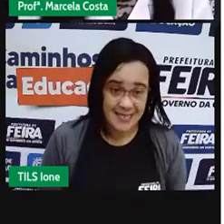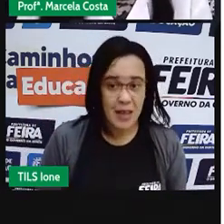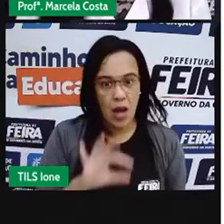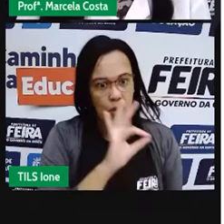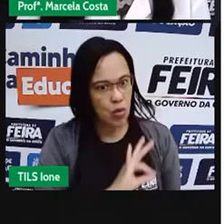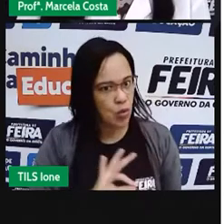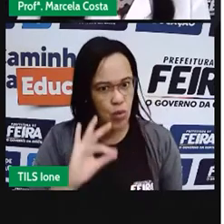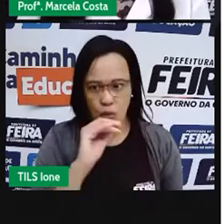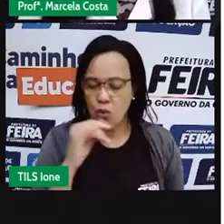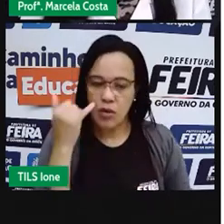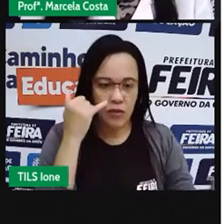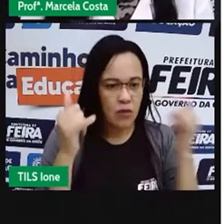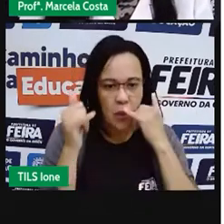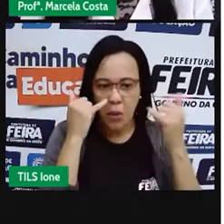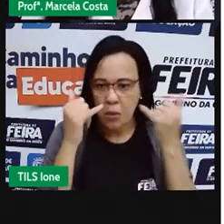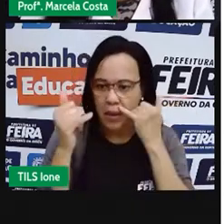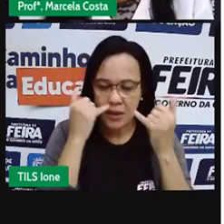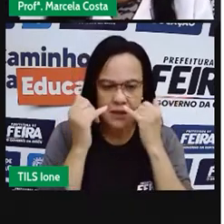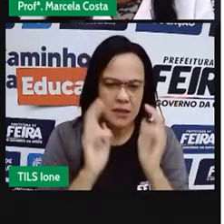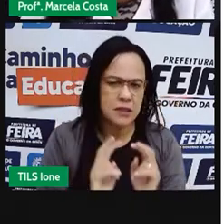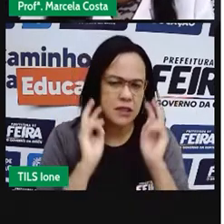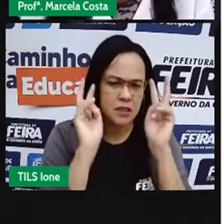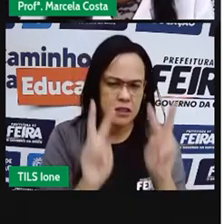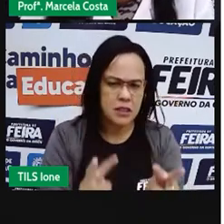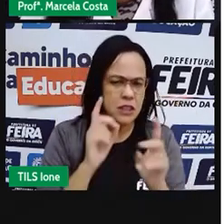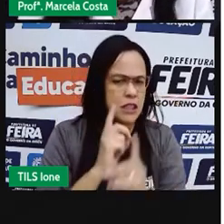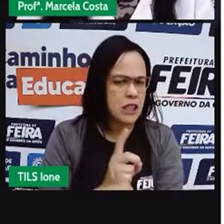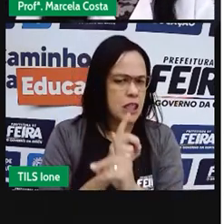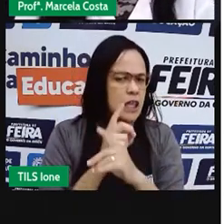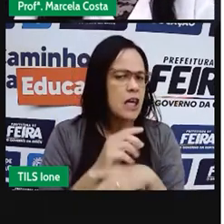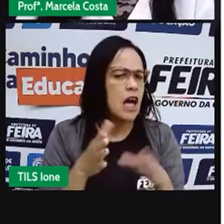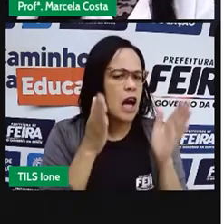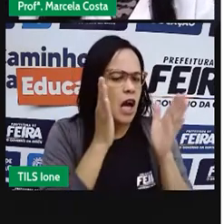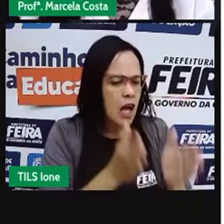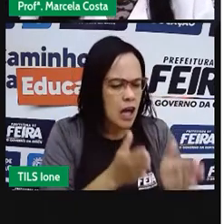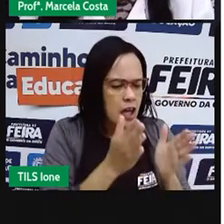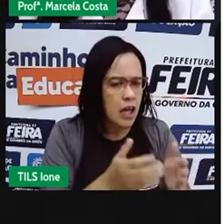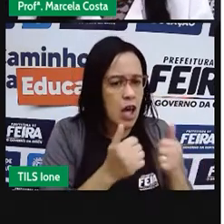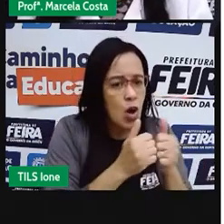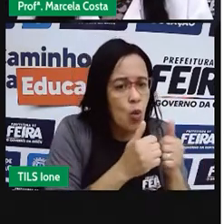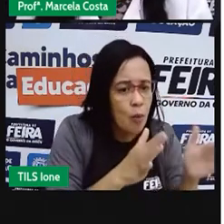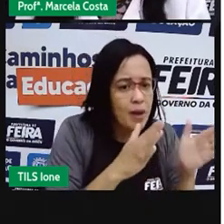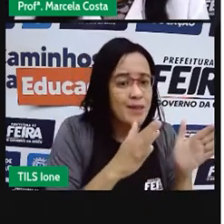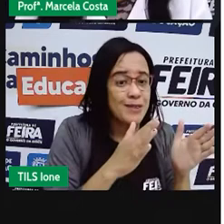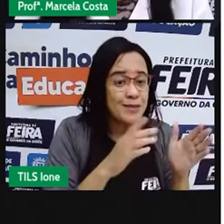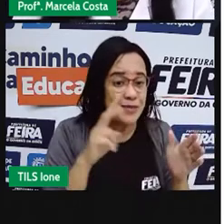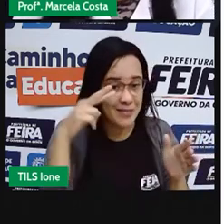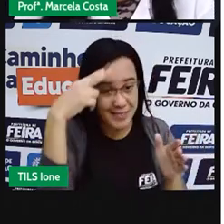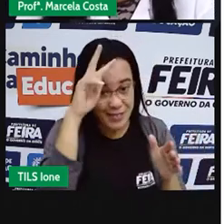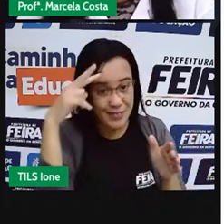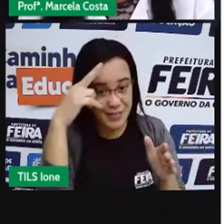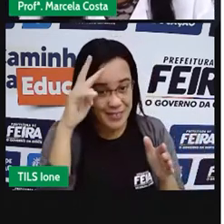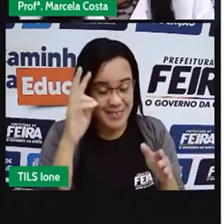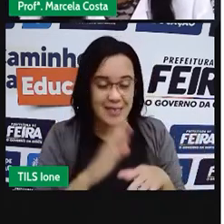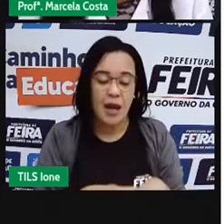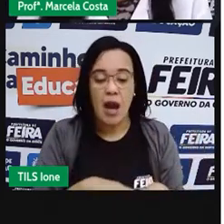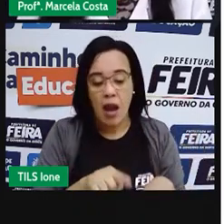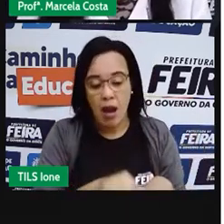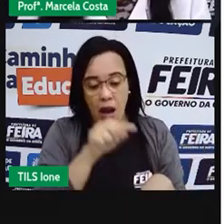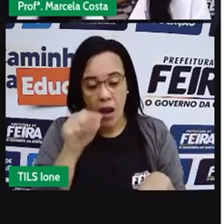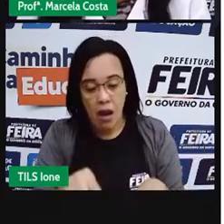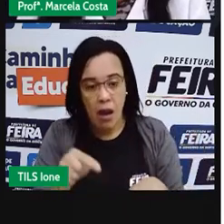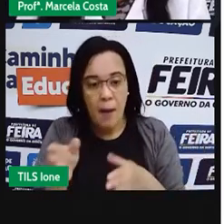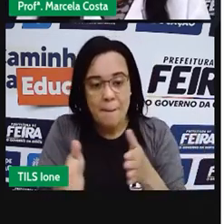essas informações a gente vê logo no início. E no meio da história, que já é aquela parte